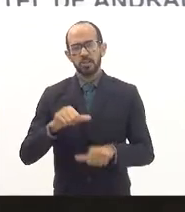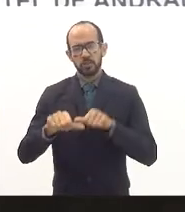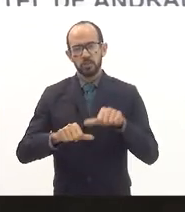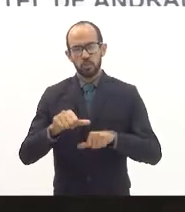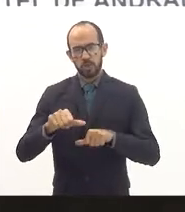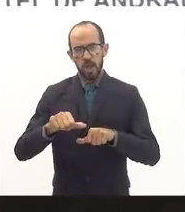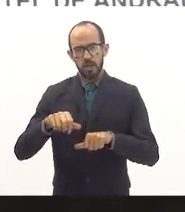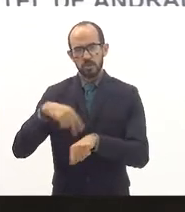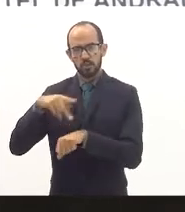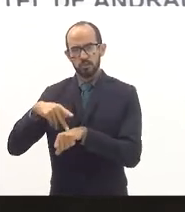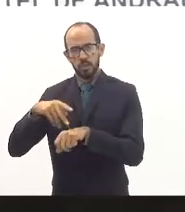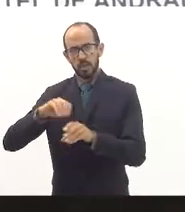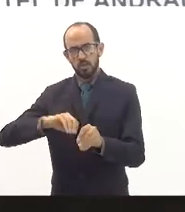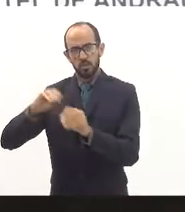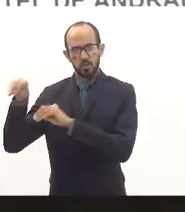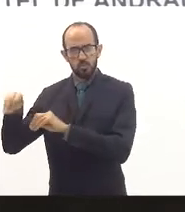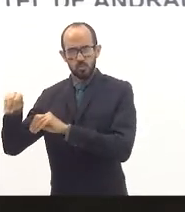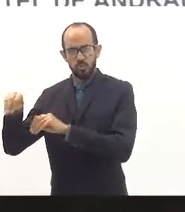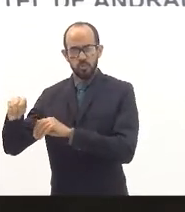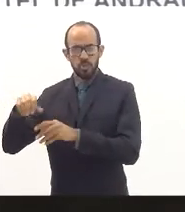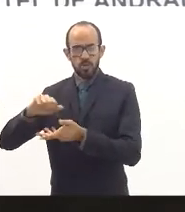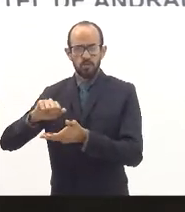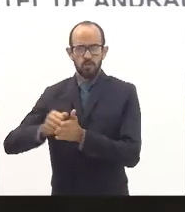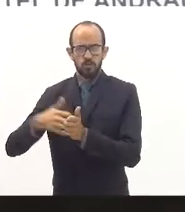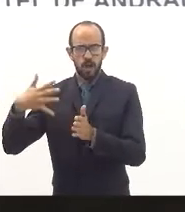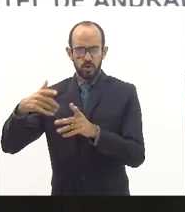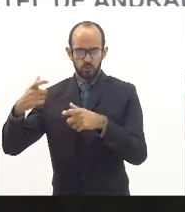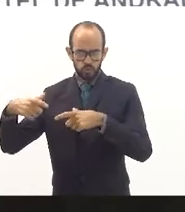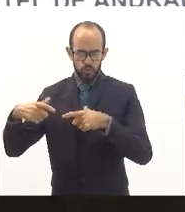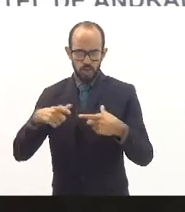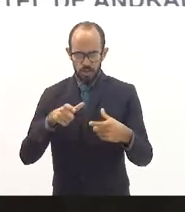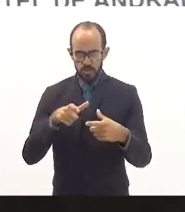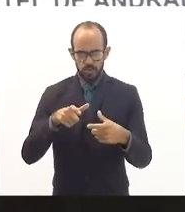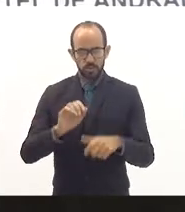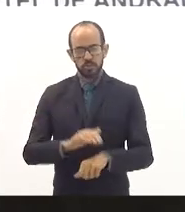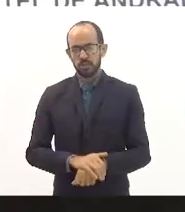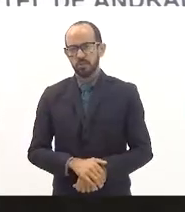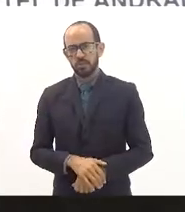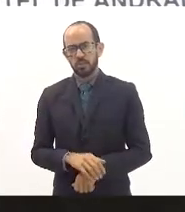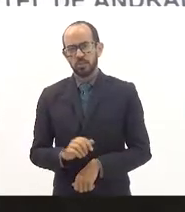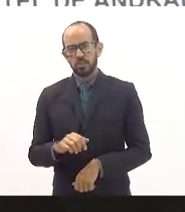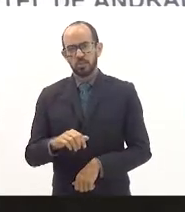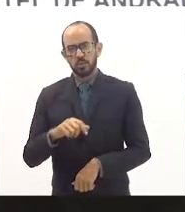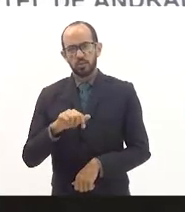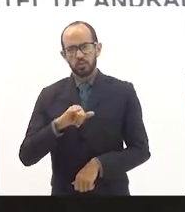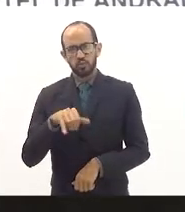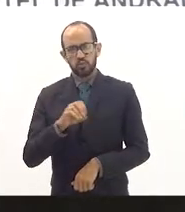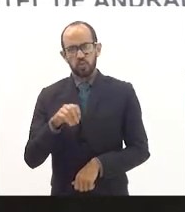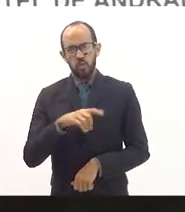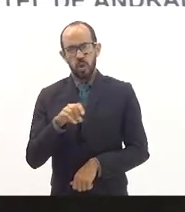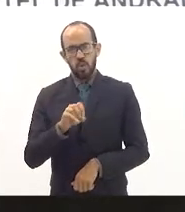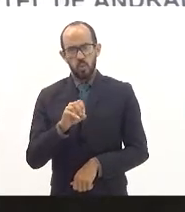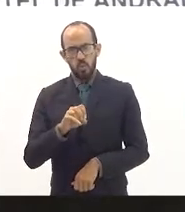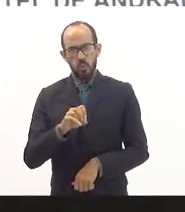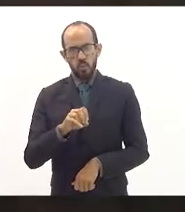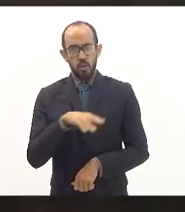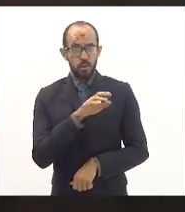em várias partes do mundo. João Goulart, Brizola e suas